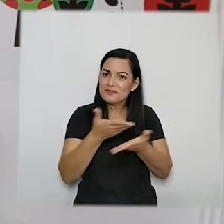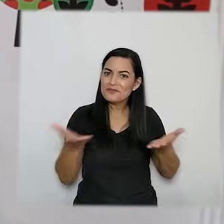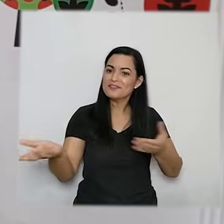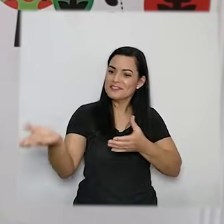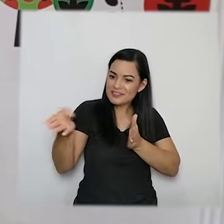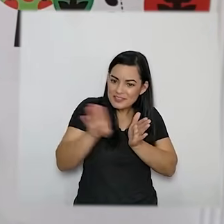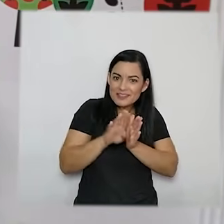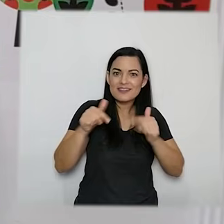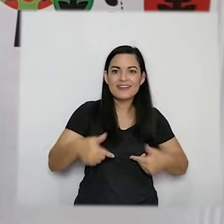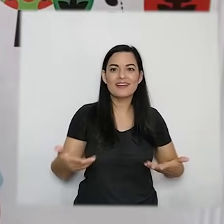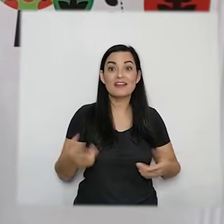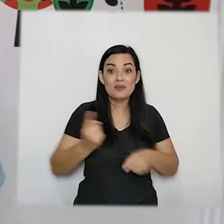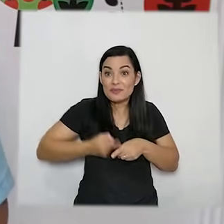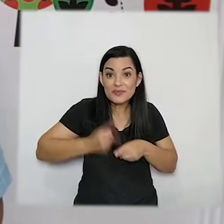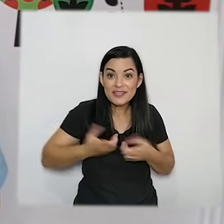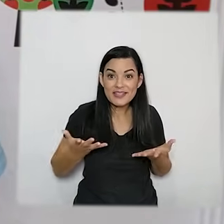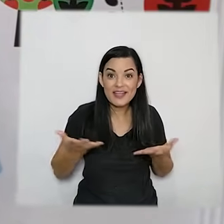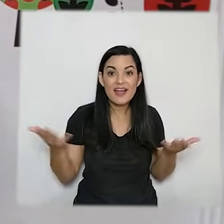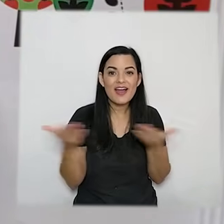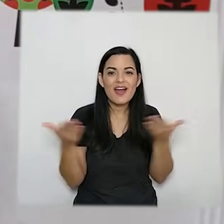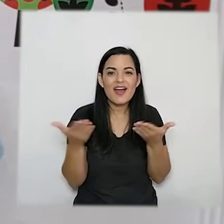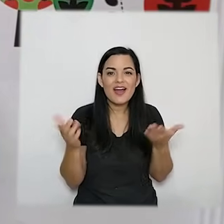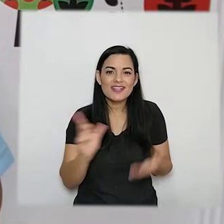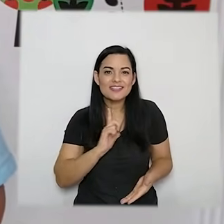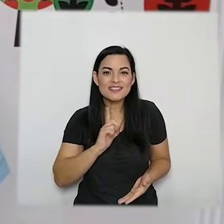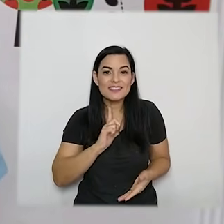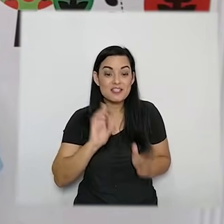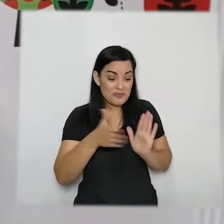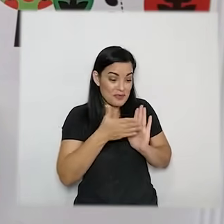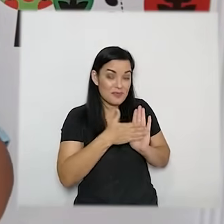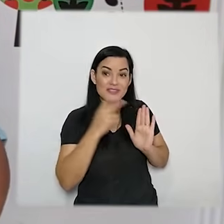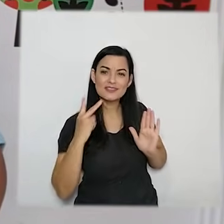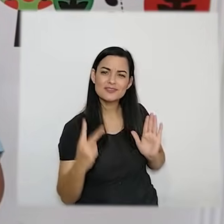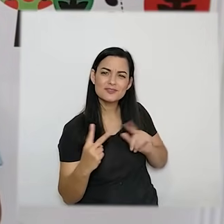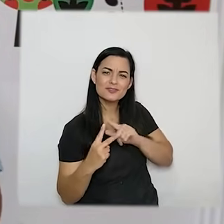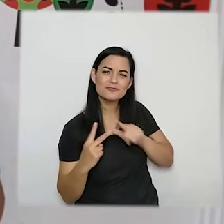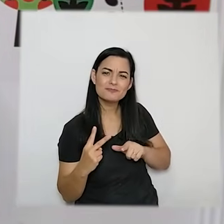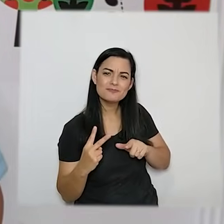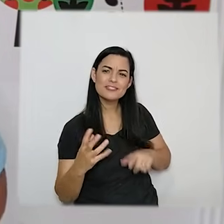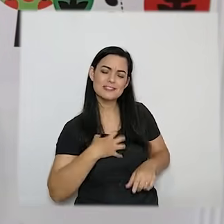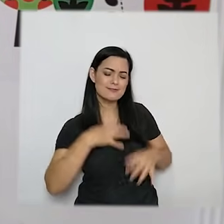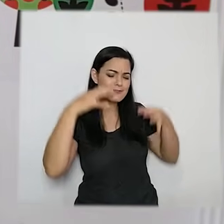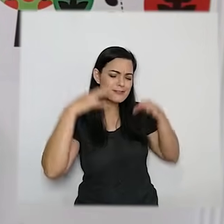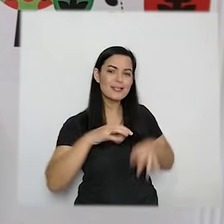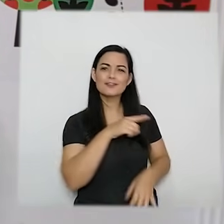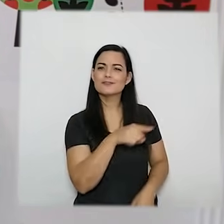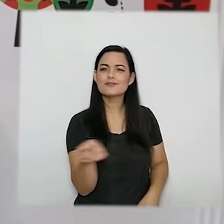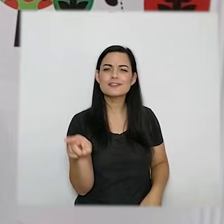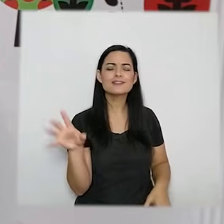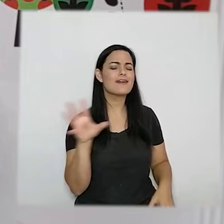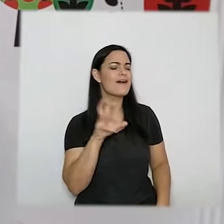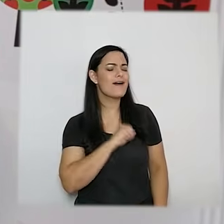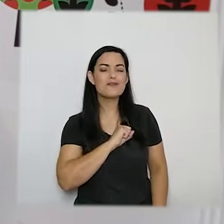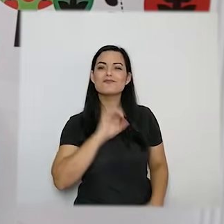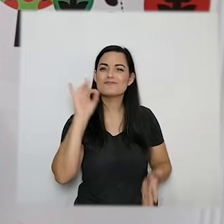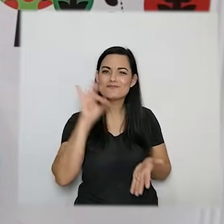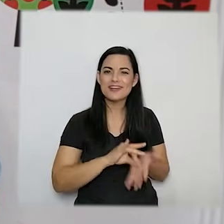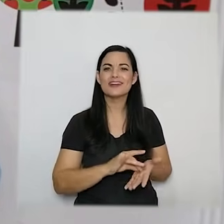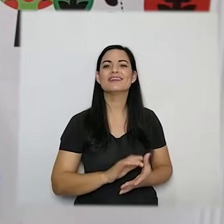por quê? Porque hoje eu tenho duas propostas que eu tenho certeza que vocês vão